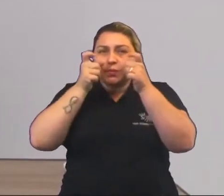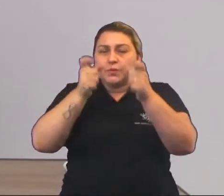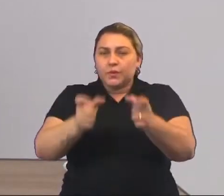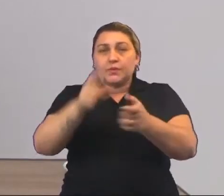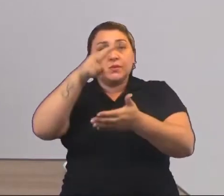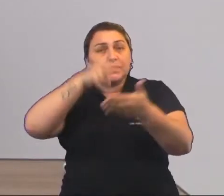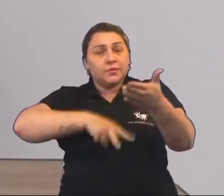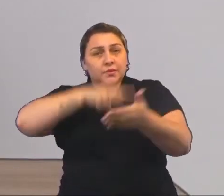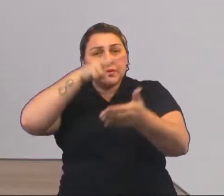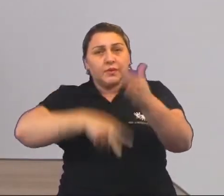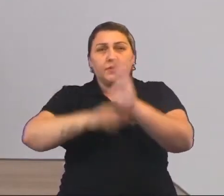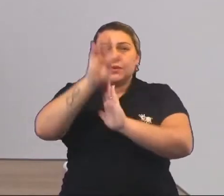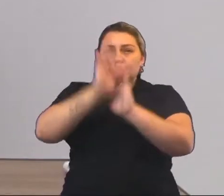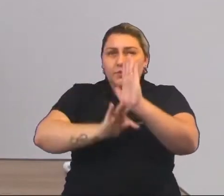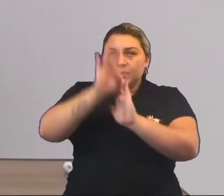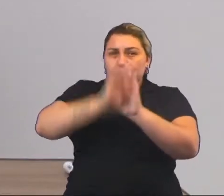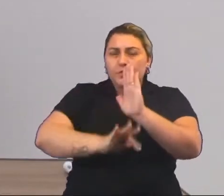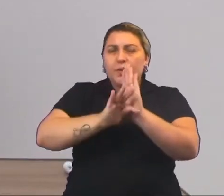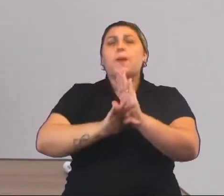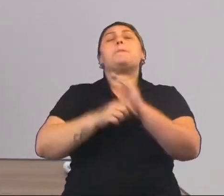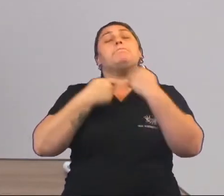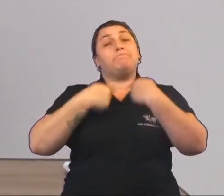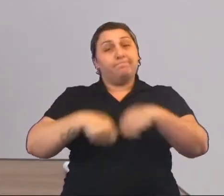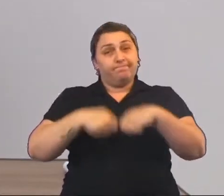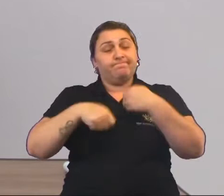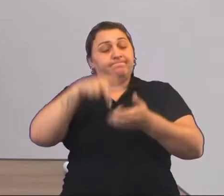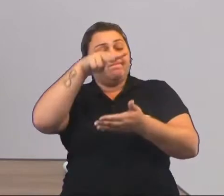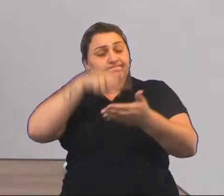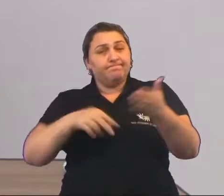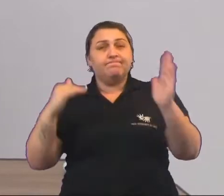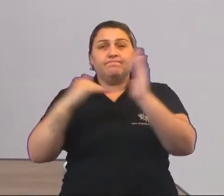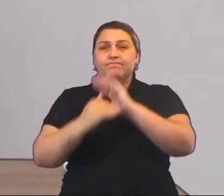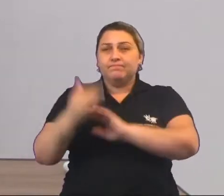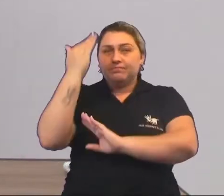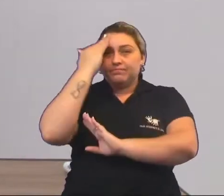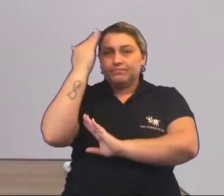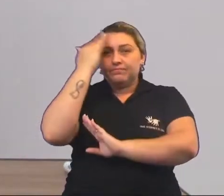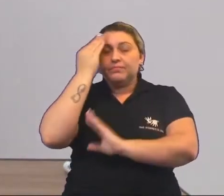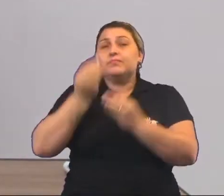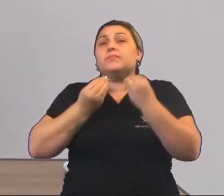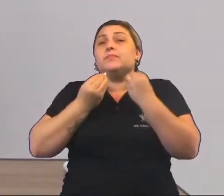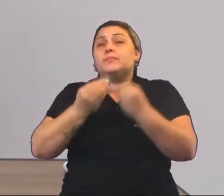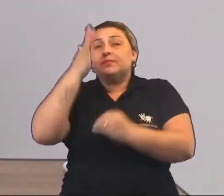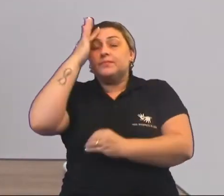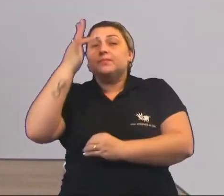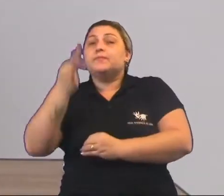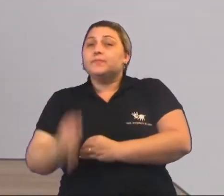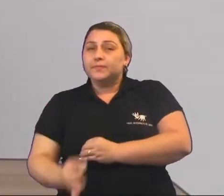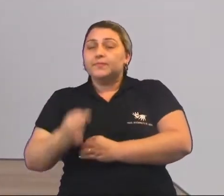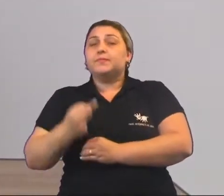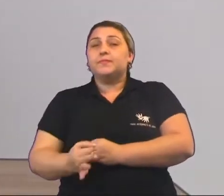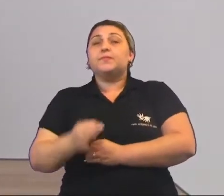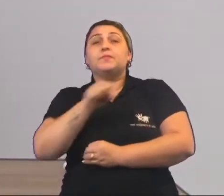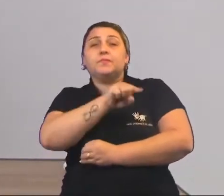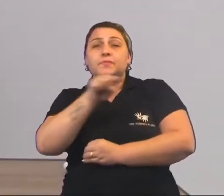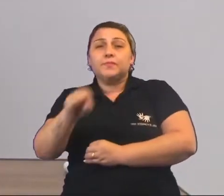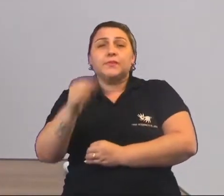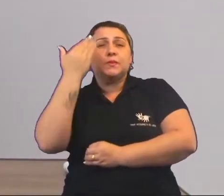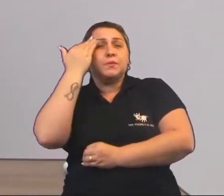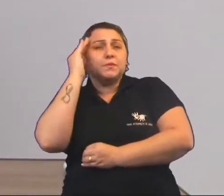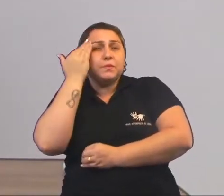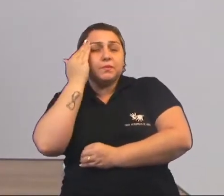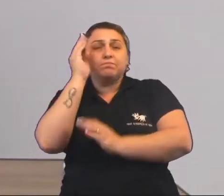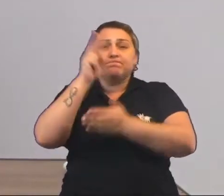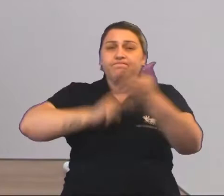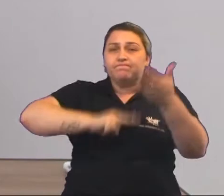atenção, ler os textos quantas vezes forem necessário, não é mesmo? E para ter a certeza, a convicção de que você